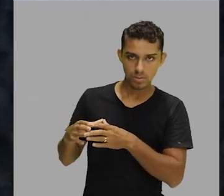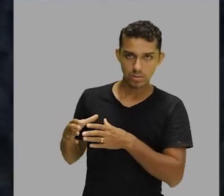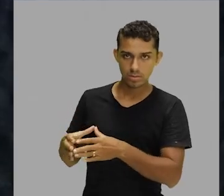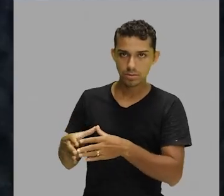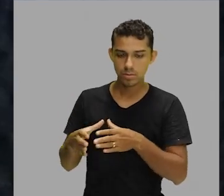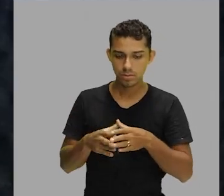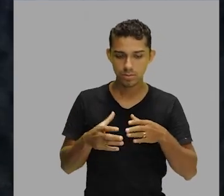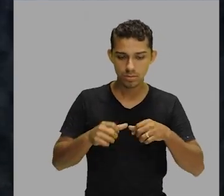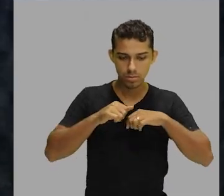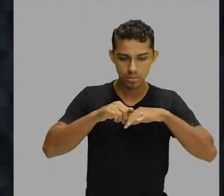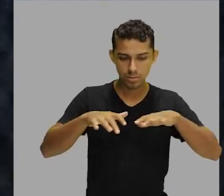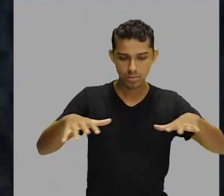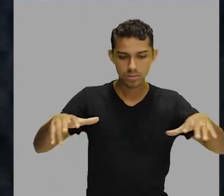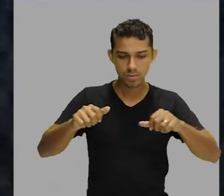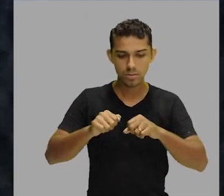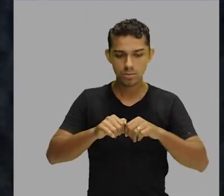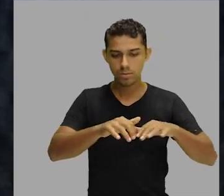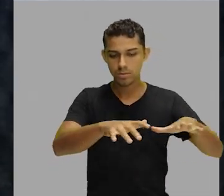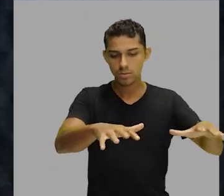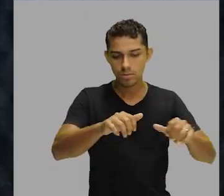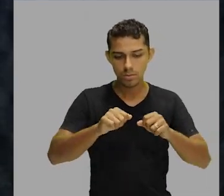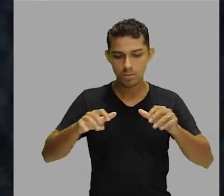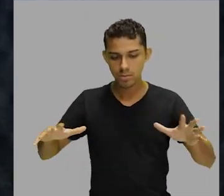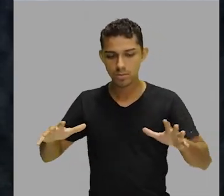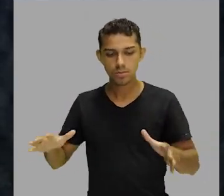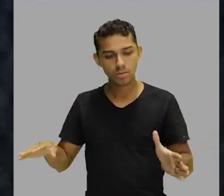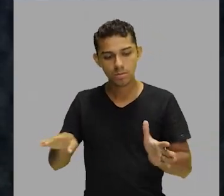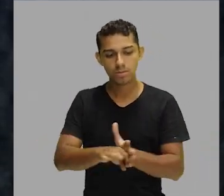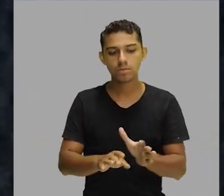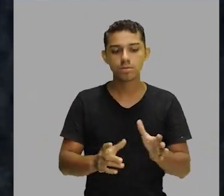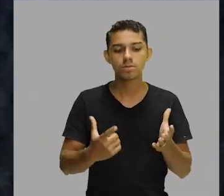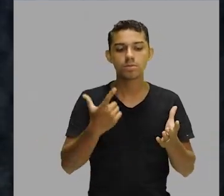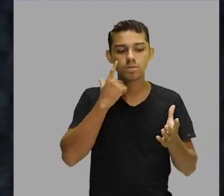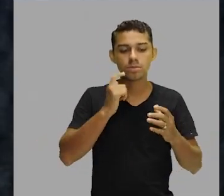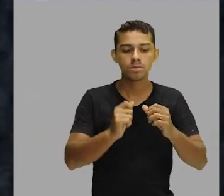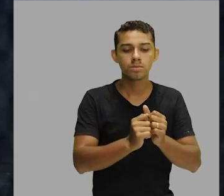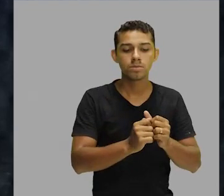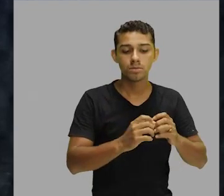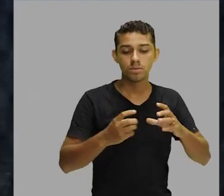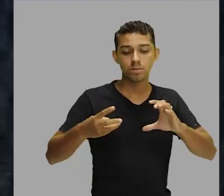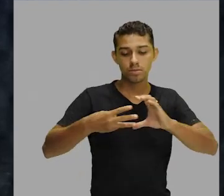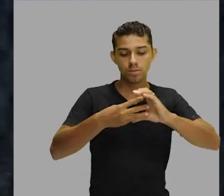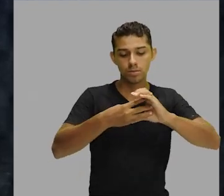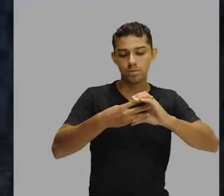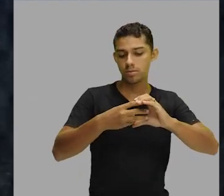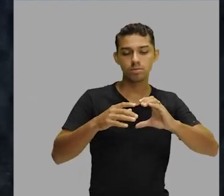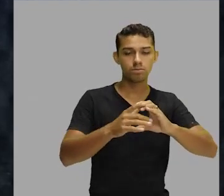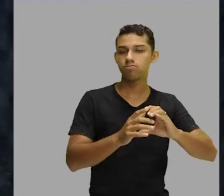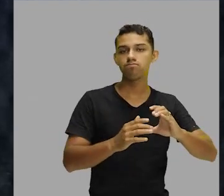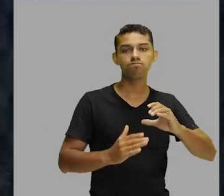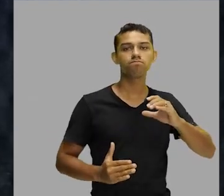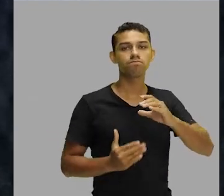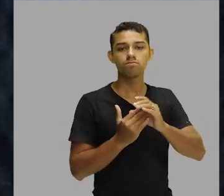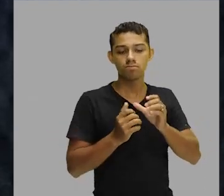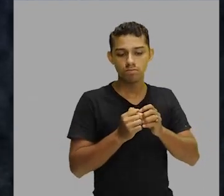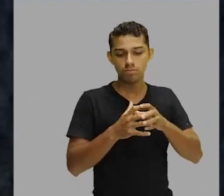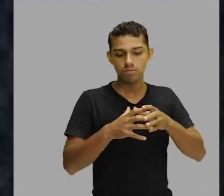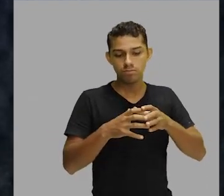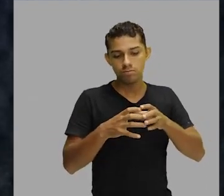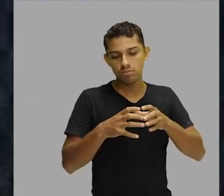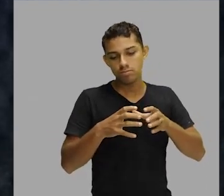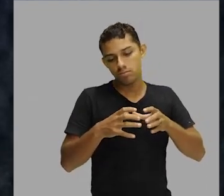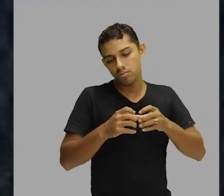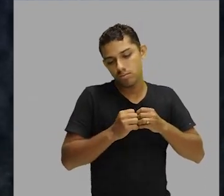eles se multiplicam no interior dessa célula até chegar um momento que a célula não vai mais suportar ter tanto vírus